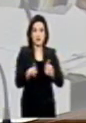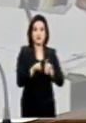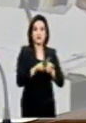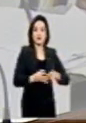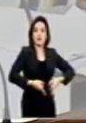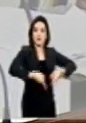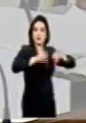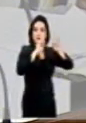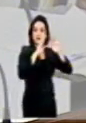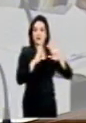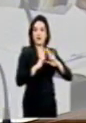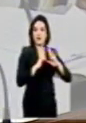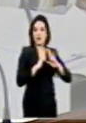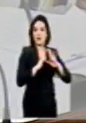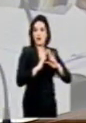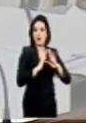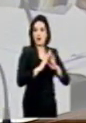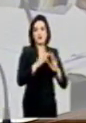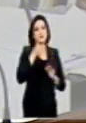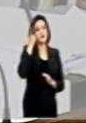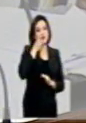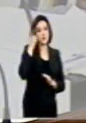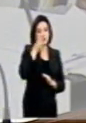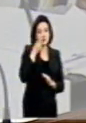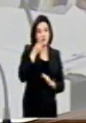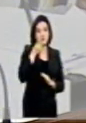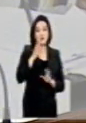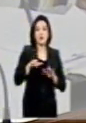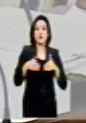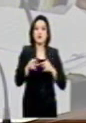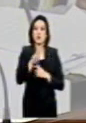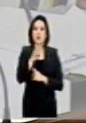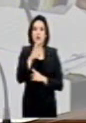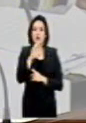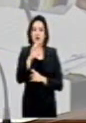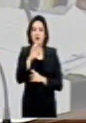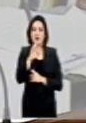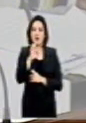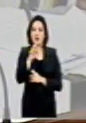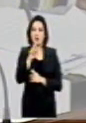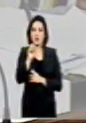foro privilegiado. No recurso, o agravante,